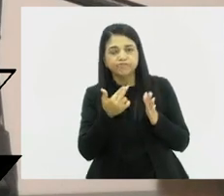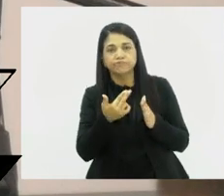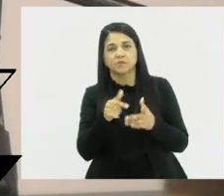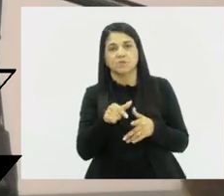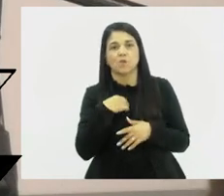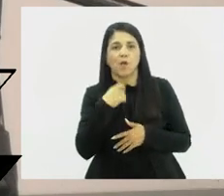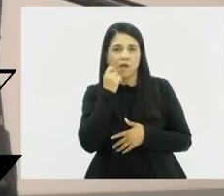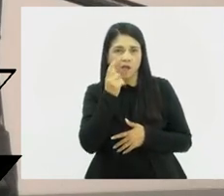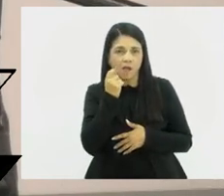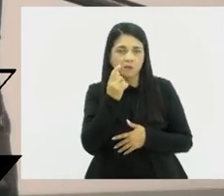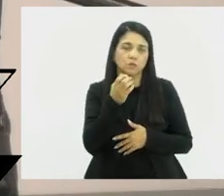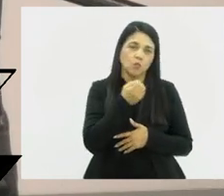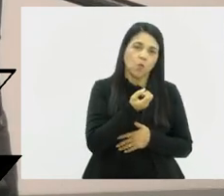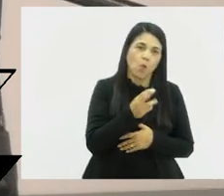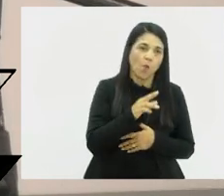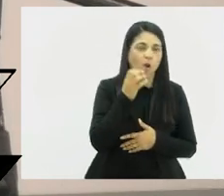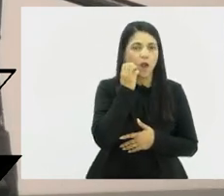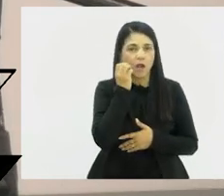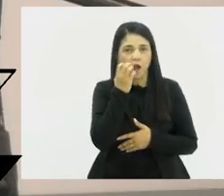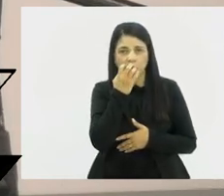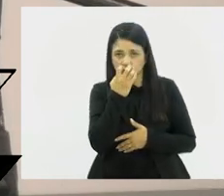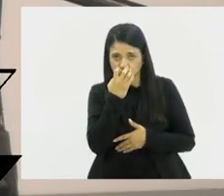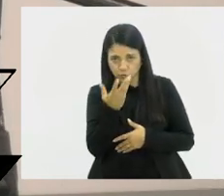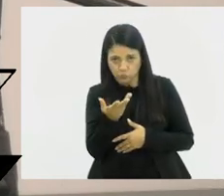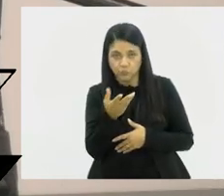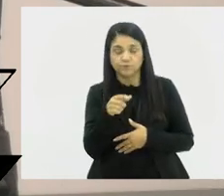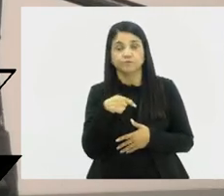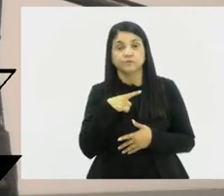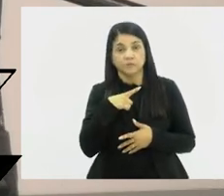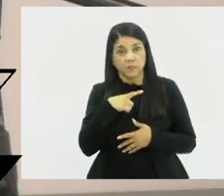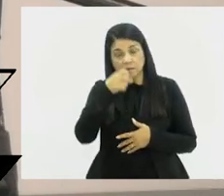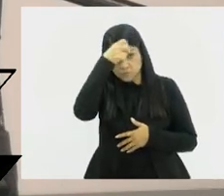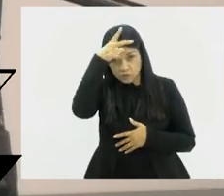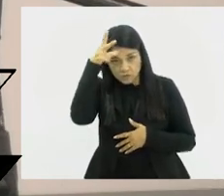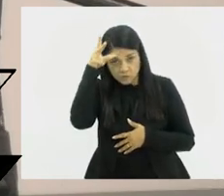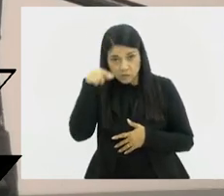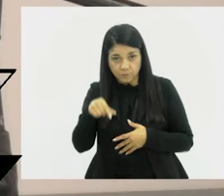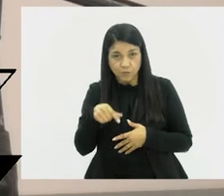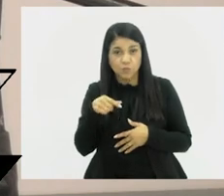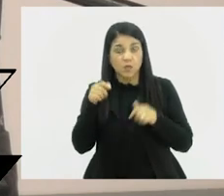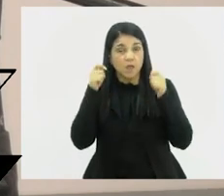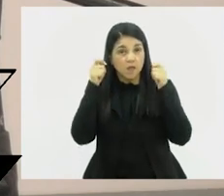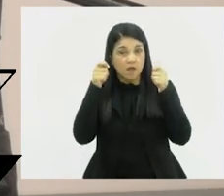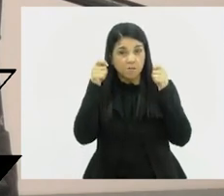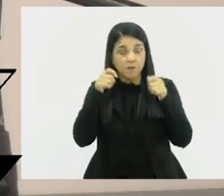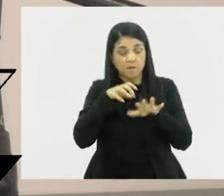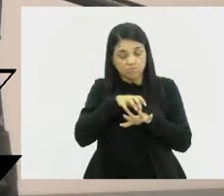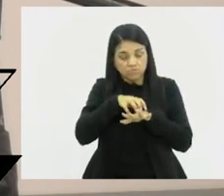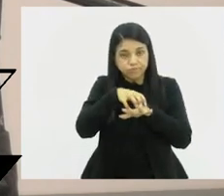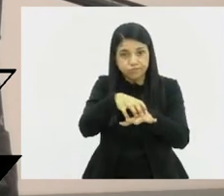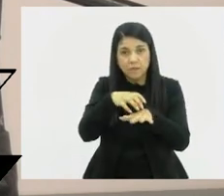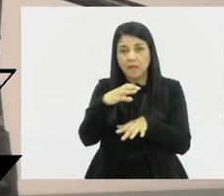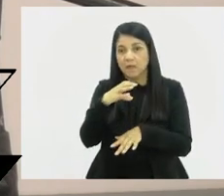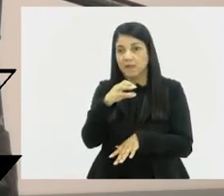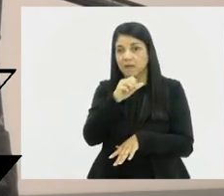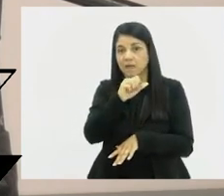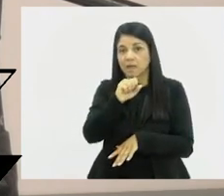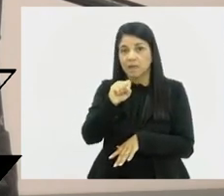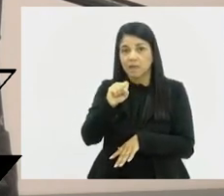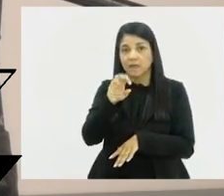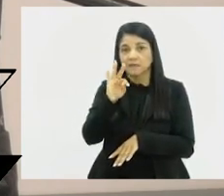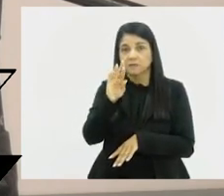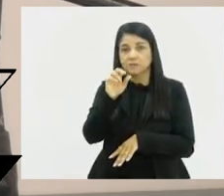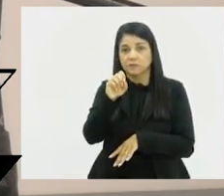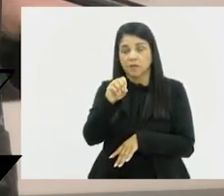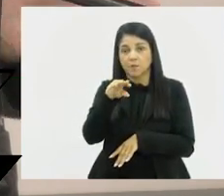adequar, porque tem município, presidente Rodrigo Amorim, que onde faz a campanha o castramóvel, o ônibus é retirado em menos de